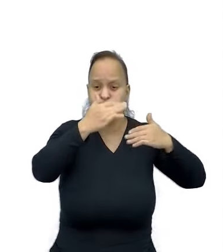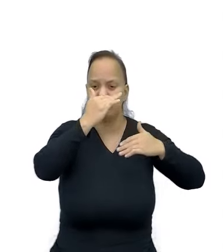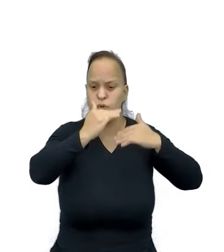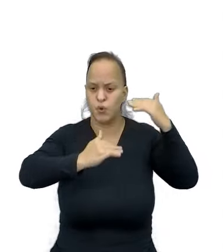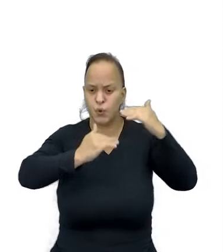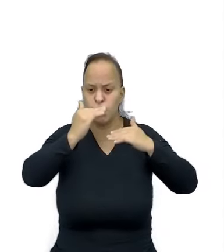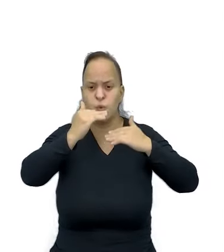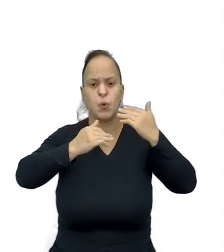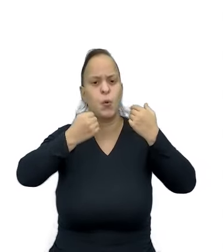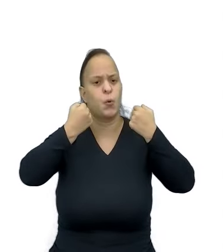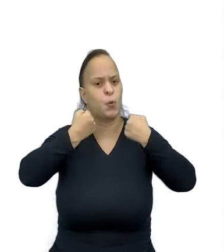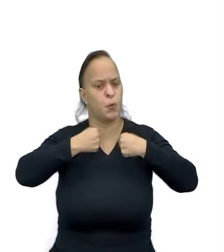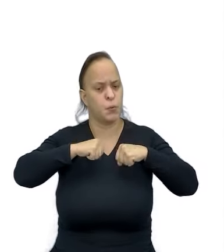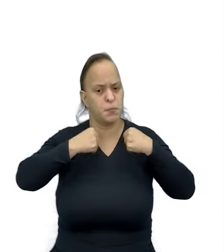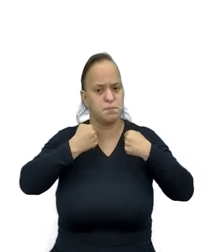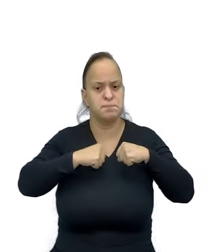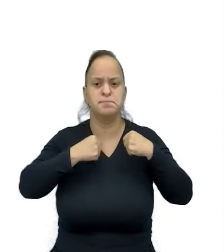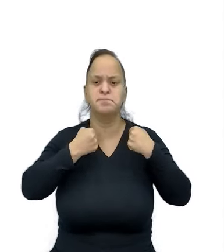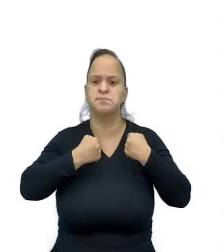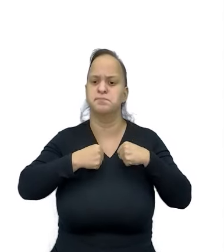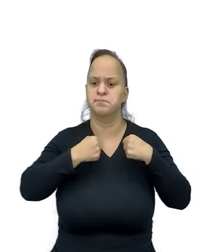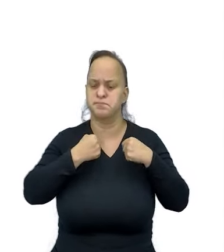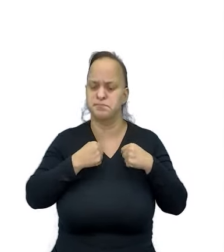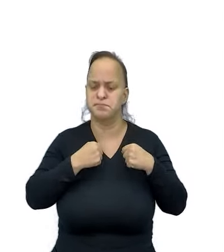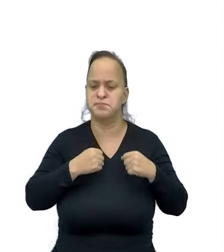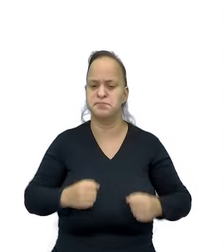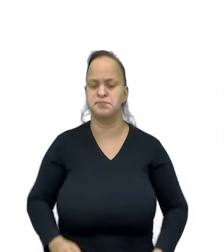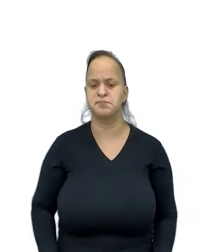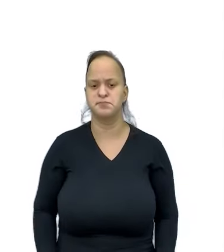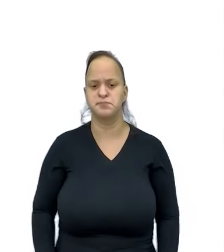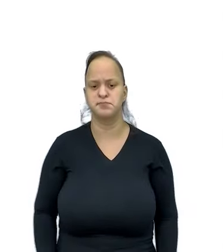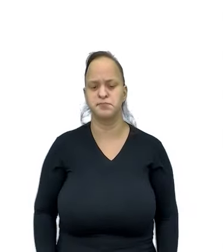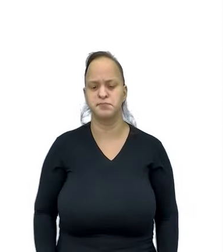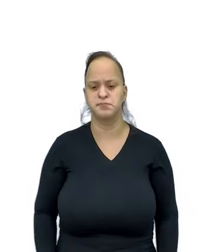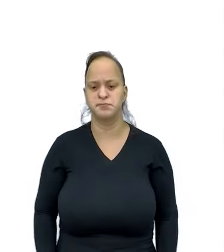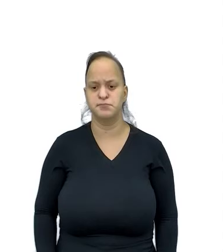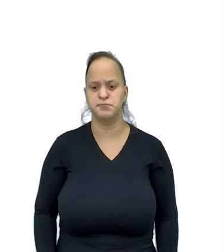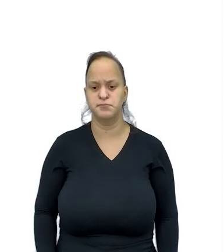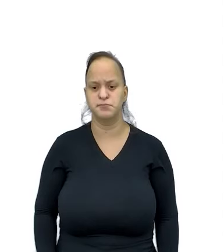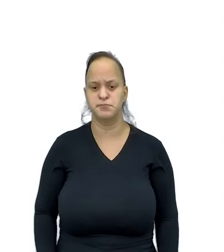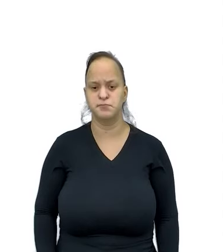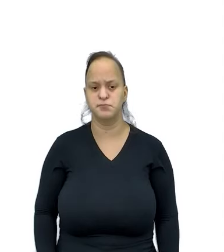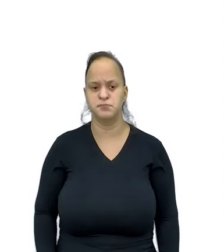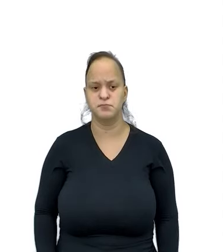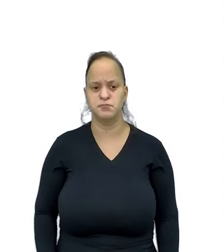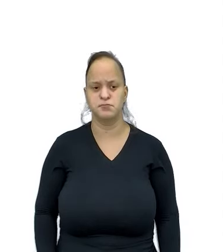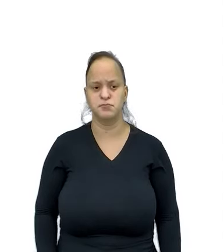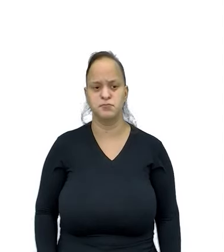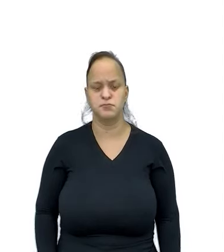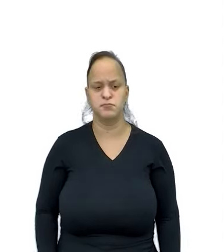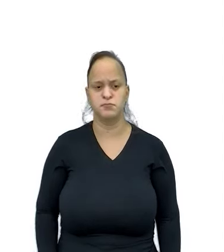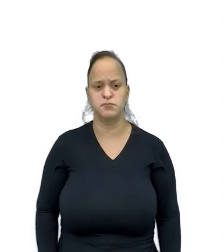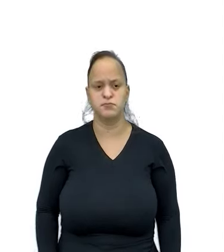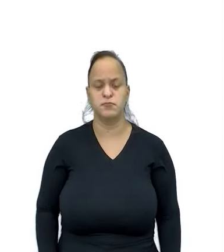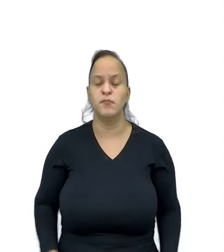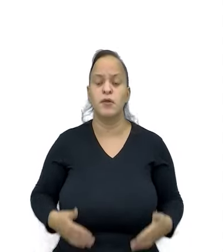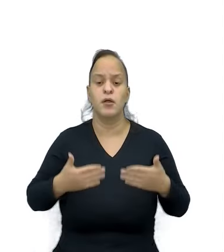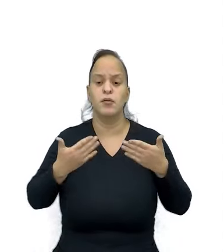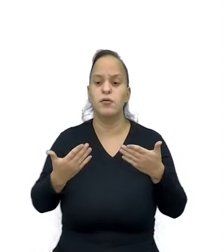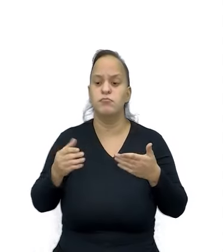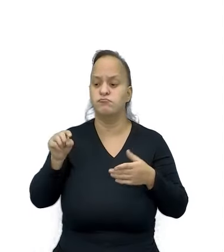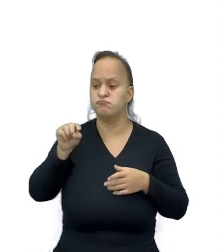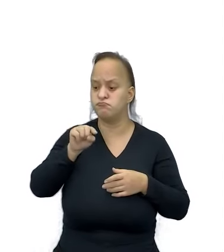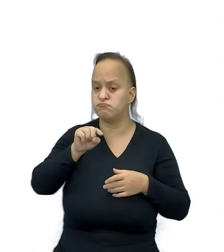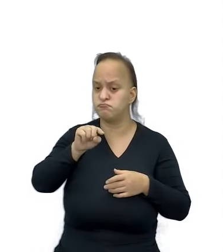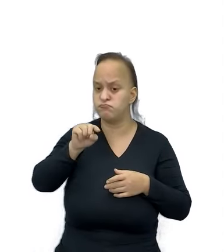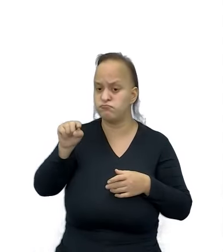essa produção e edição adequada desse texto, né, trabalhada aqui. Nas aulas 7, Casa na Árvore, ele já vai ser direcionado